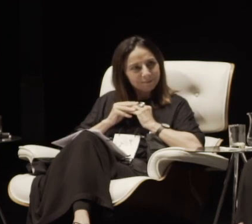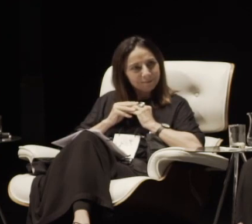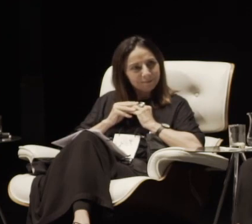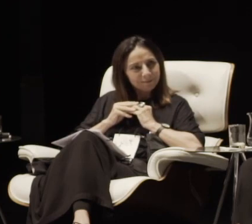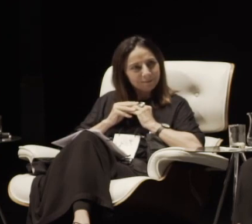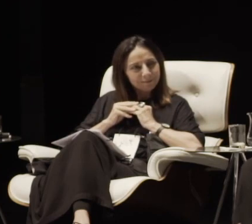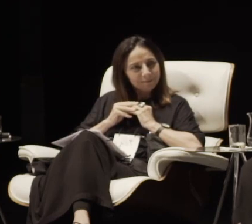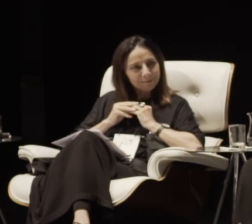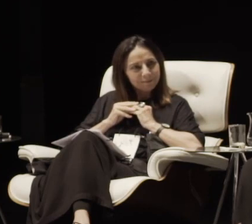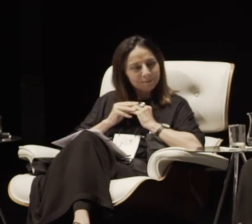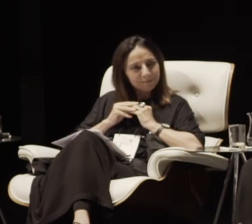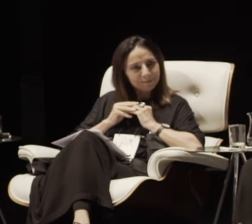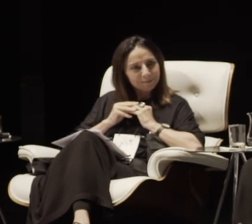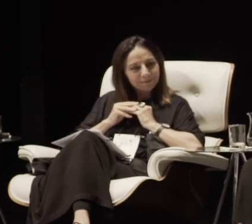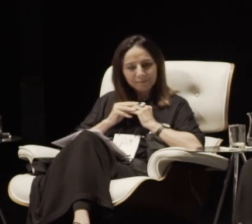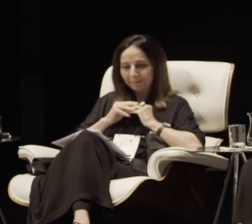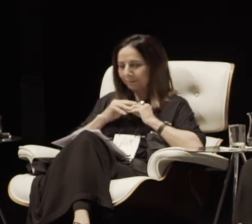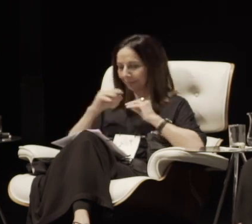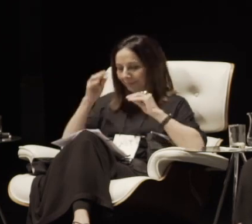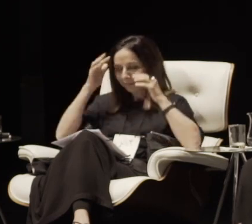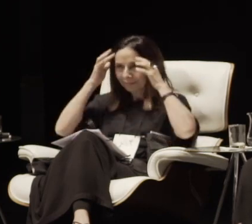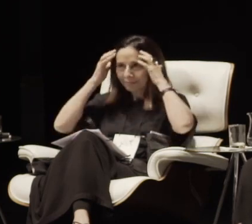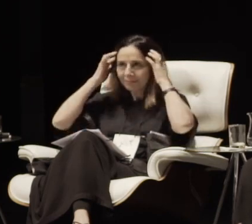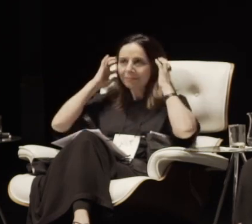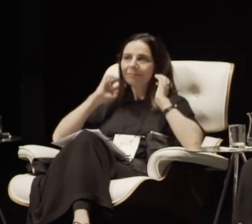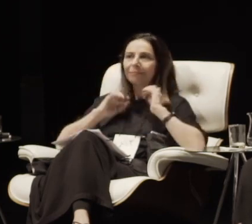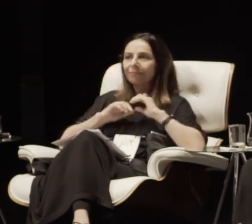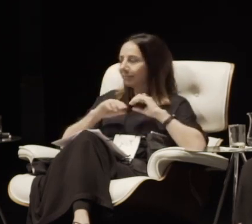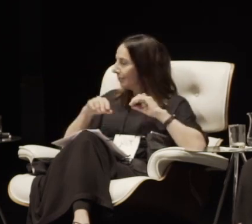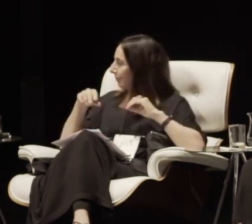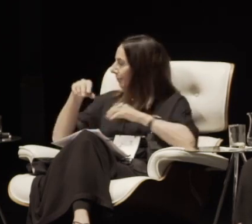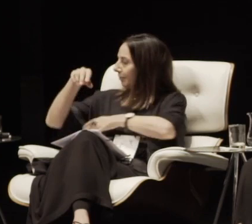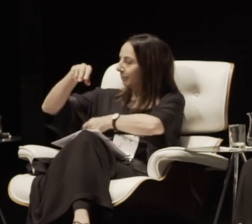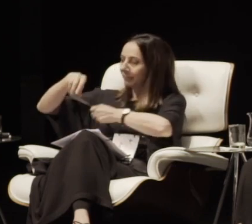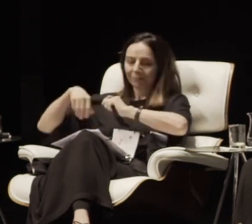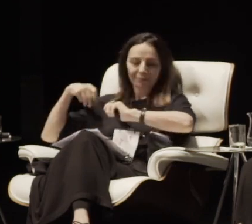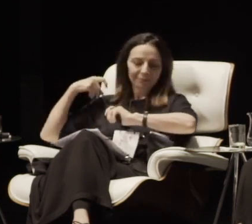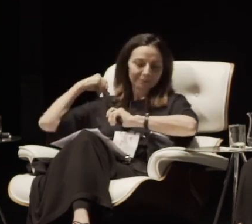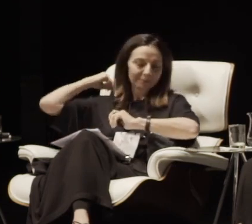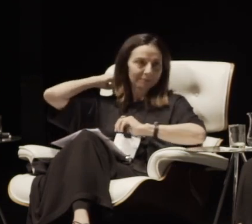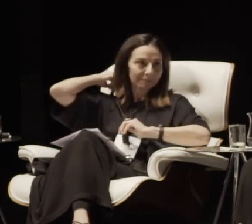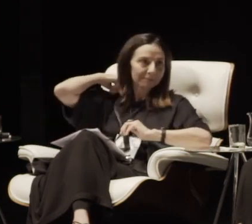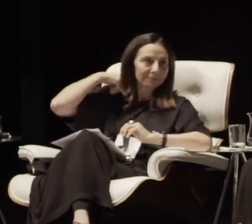Eu só completaria, na sequência da Maria Bíblia,